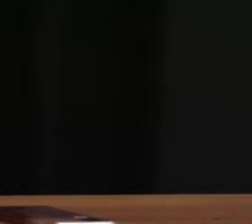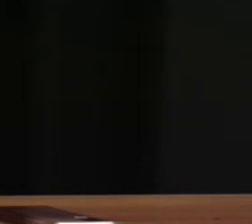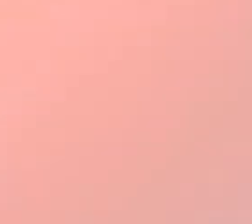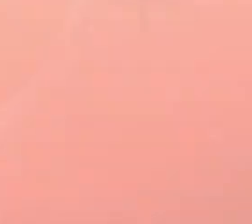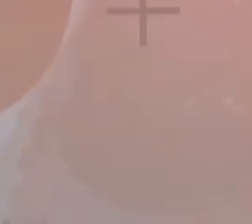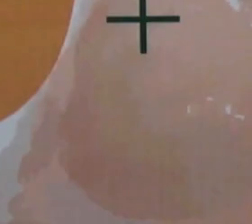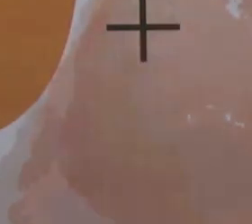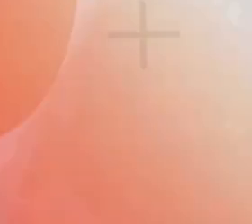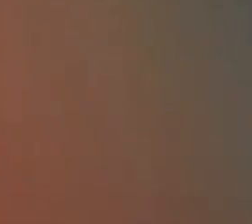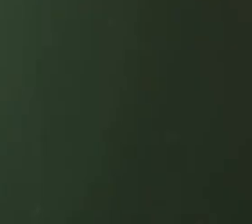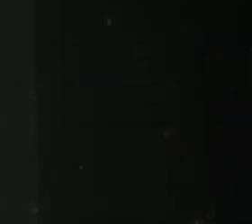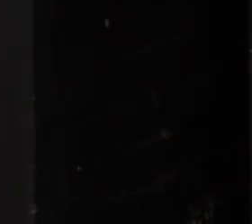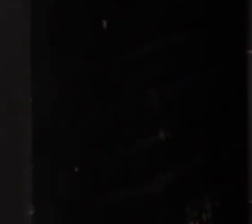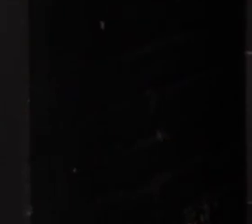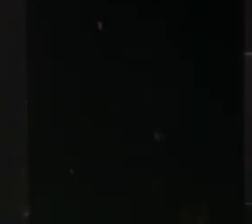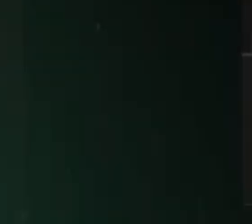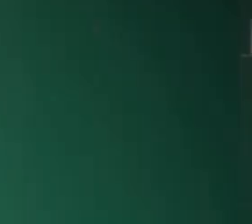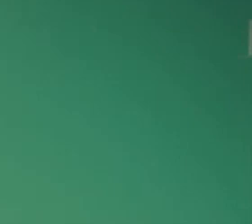para vocês.